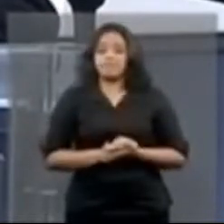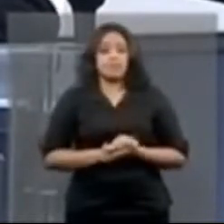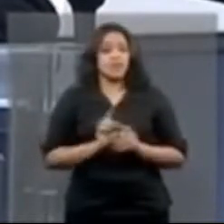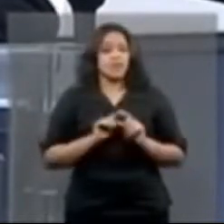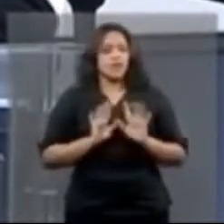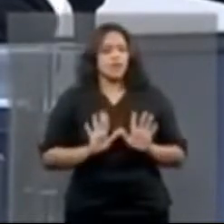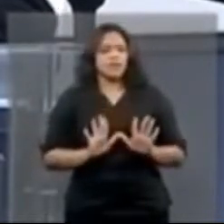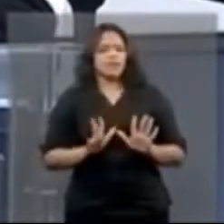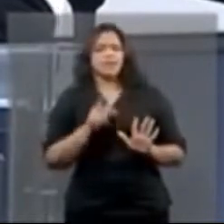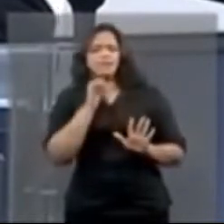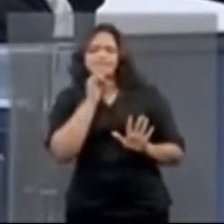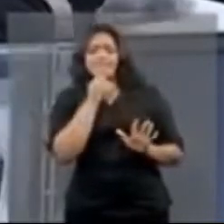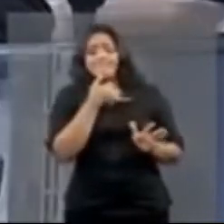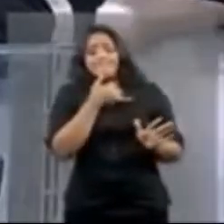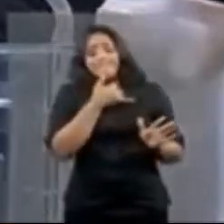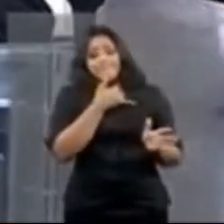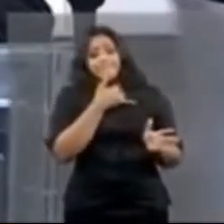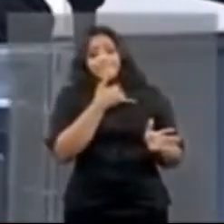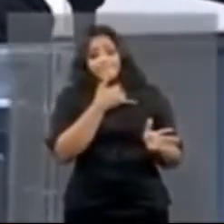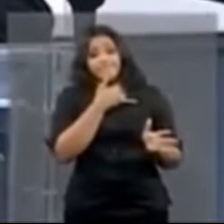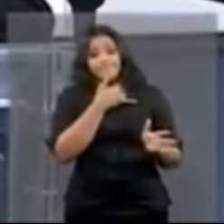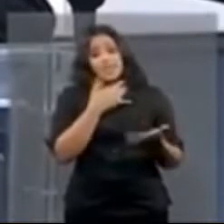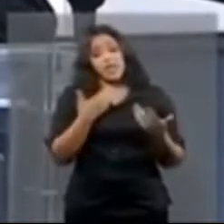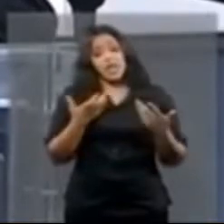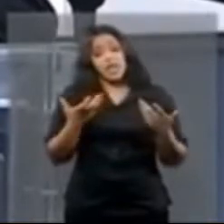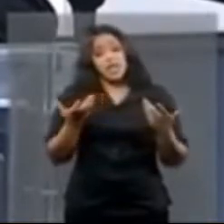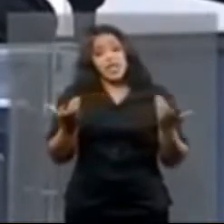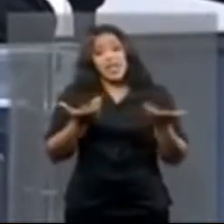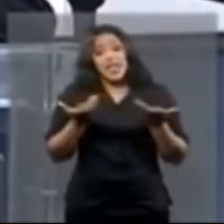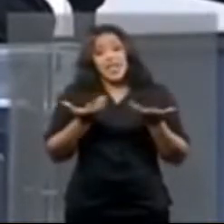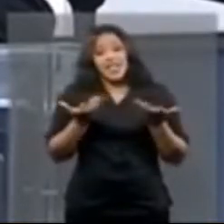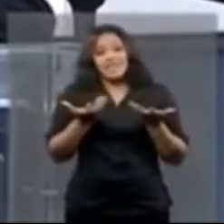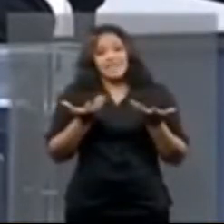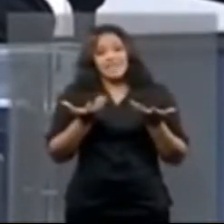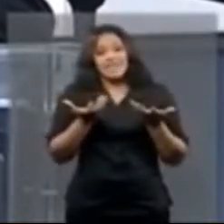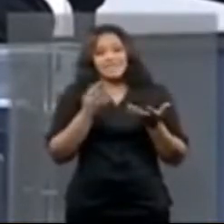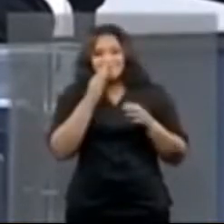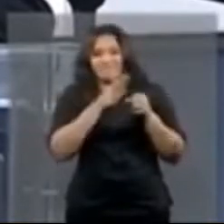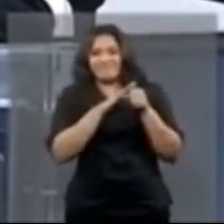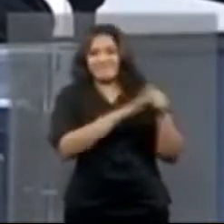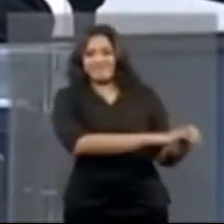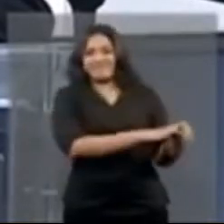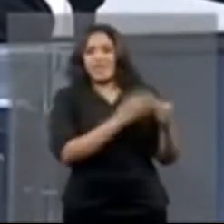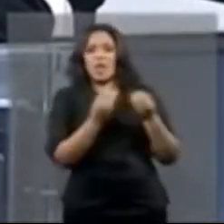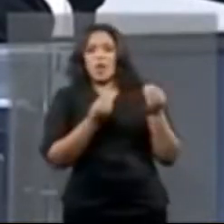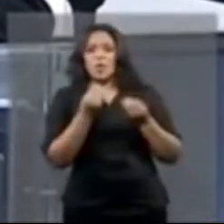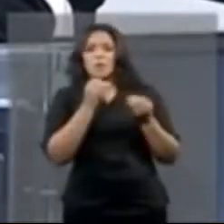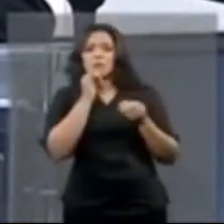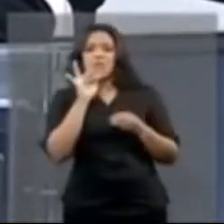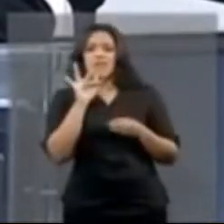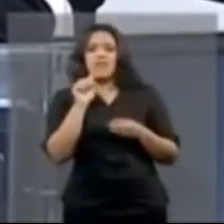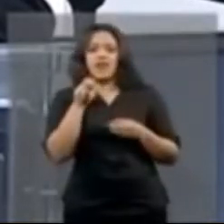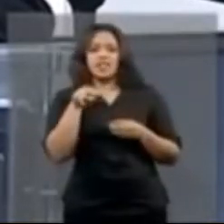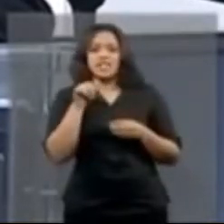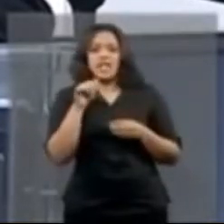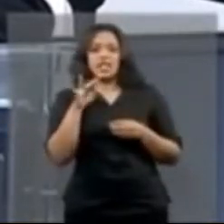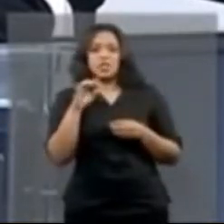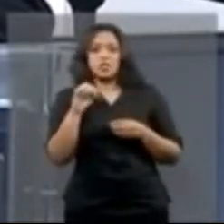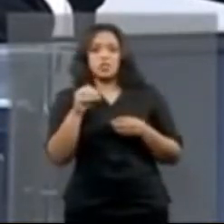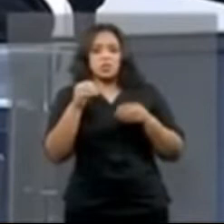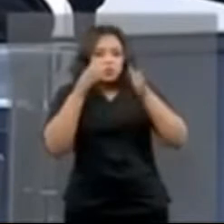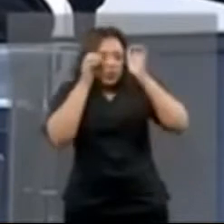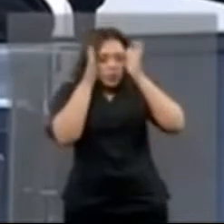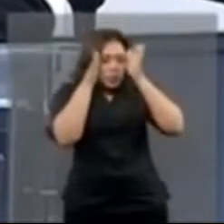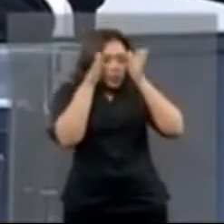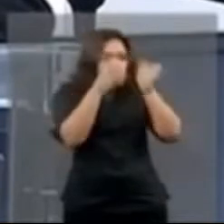Mas, infelizmente, querem nos desqualificar como fanáticos e fundamentalistas